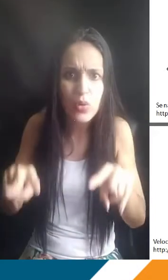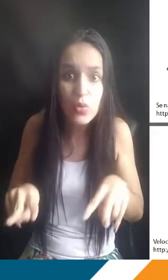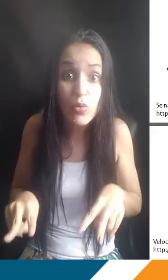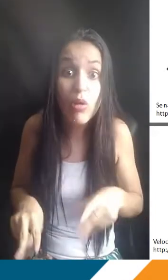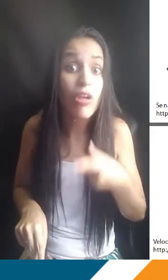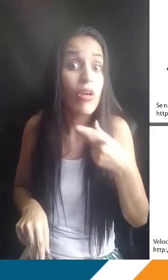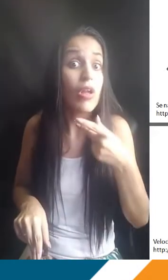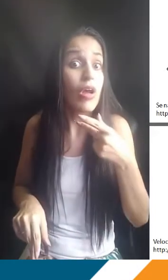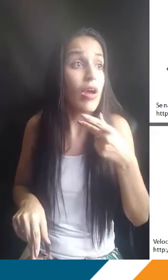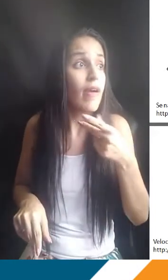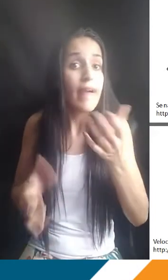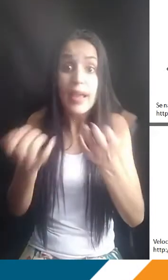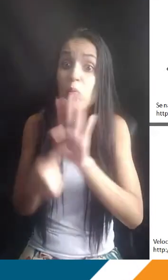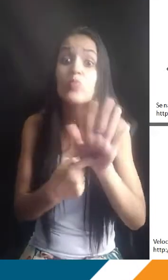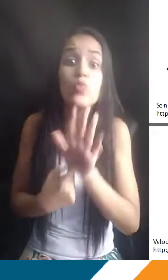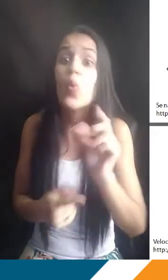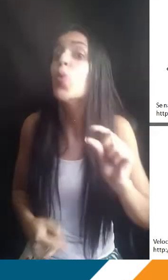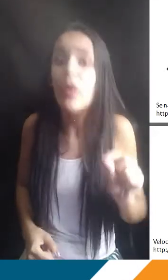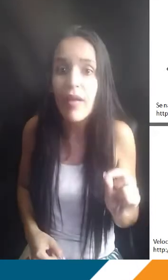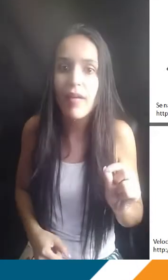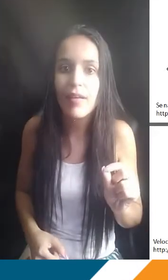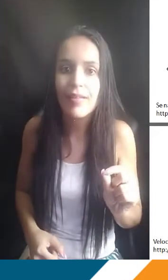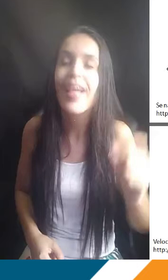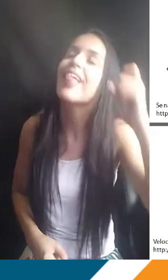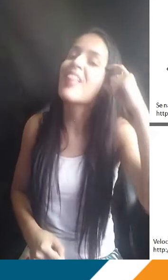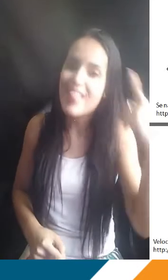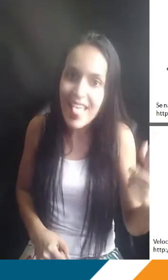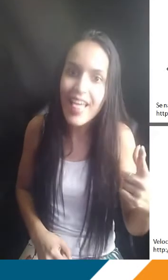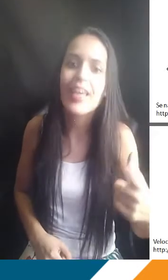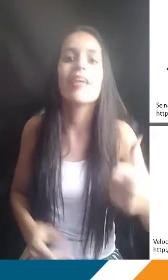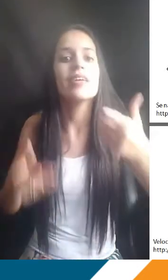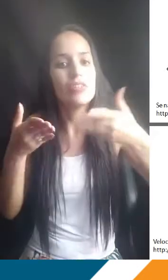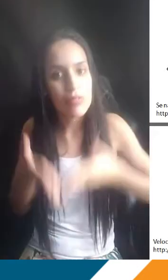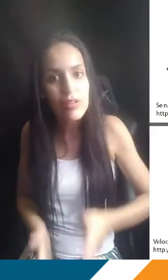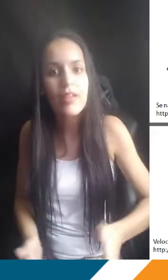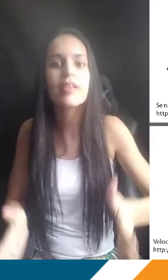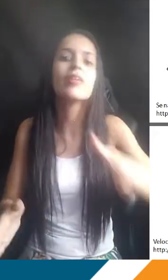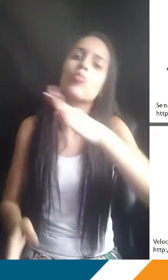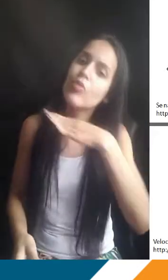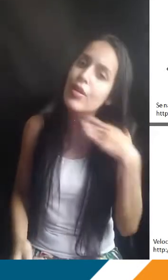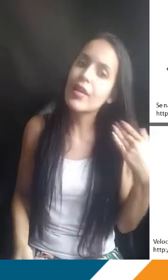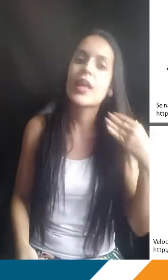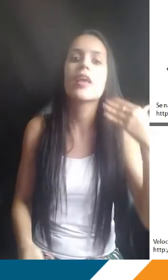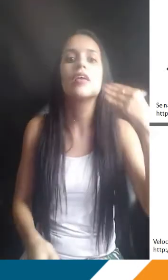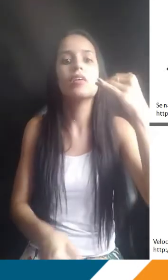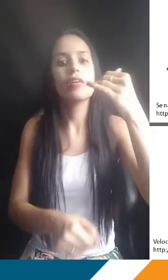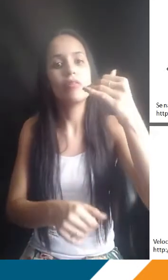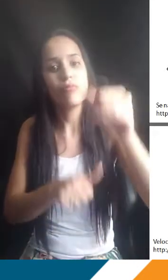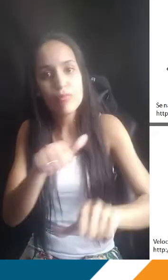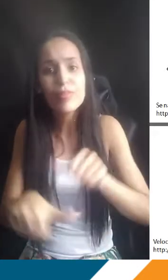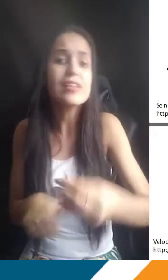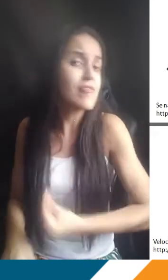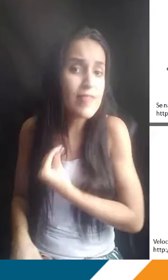esse sentido que é do nascer, morrer, incluindo com o uso dessa condicional, né? Que é se nasce, morre, e